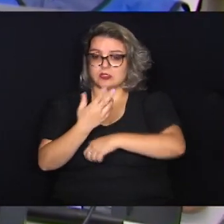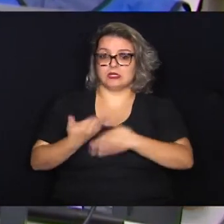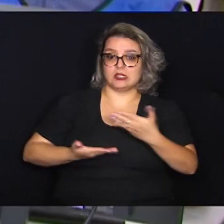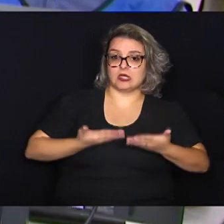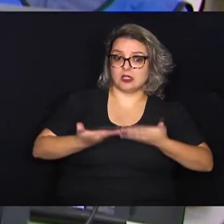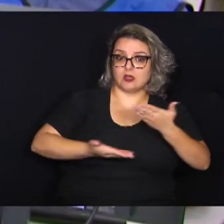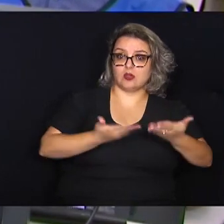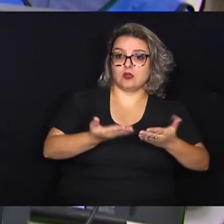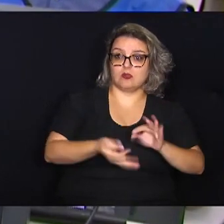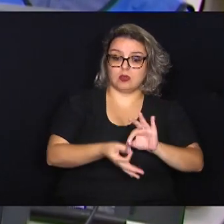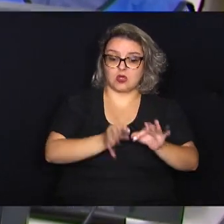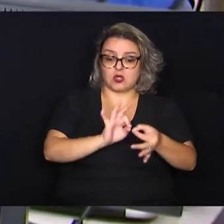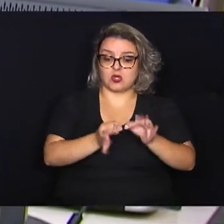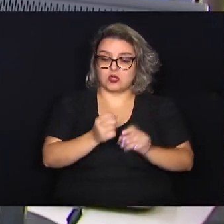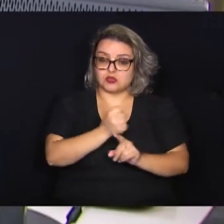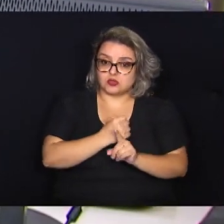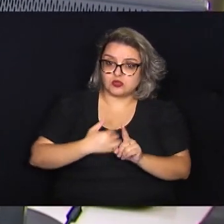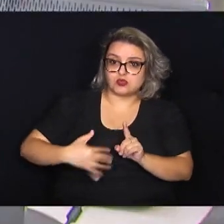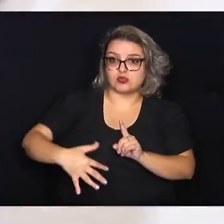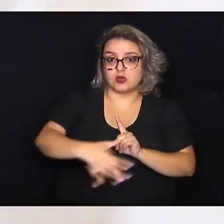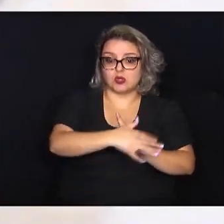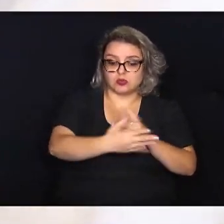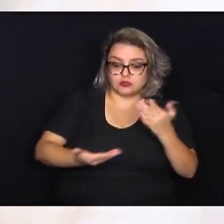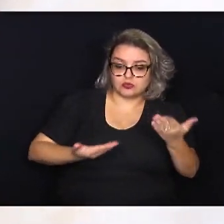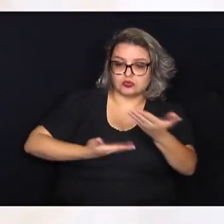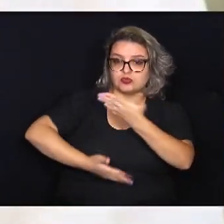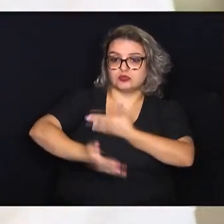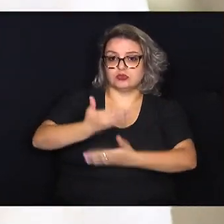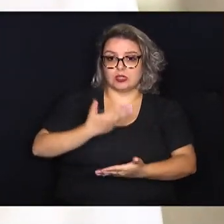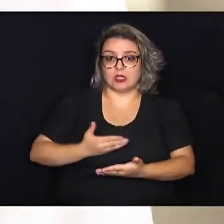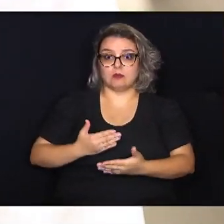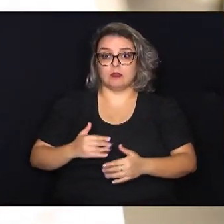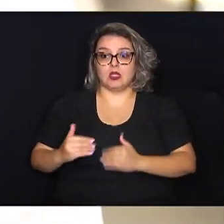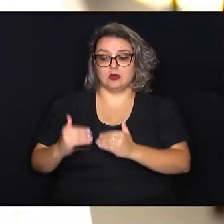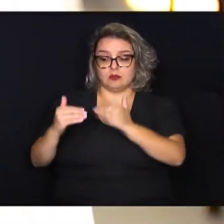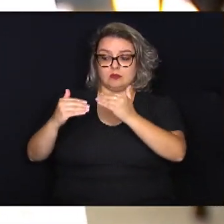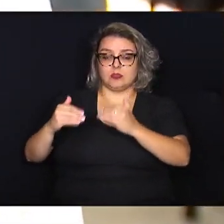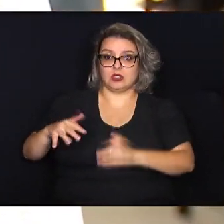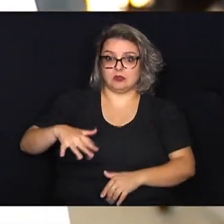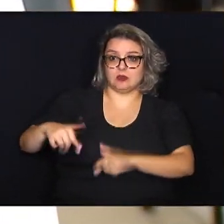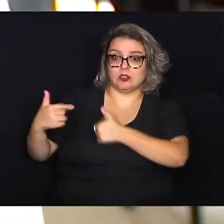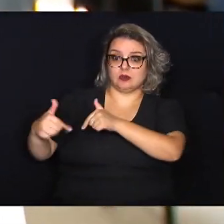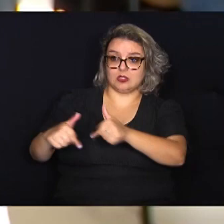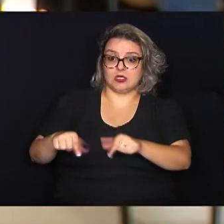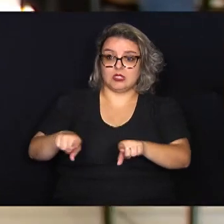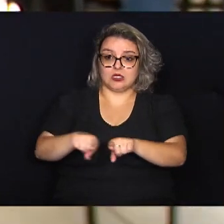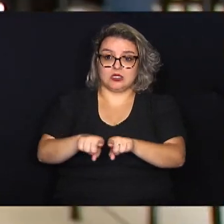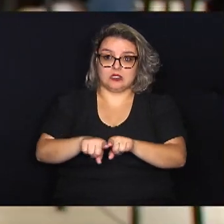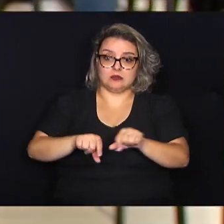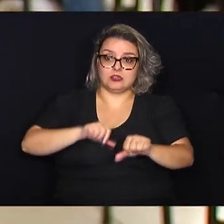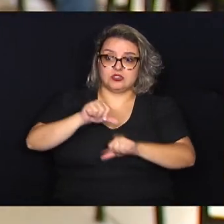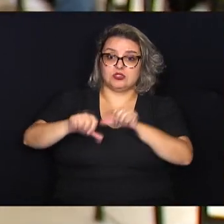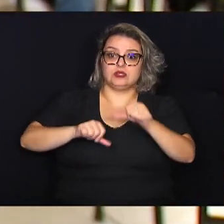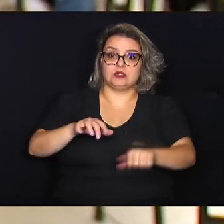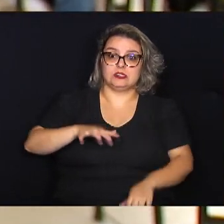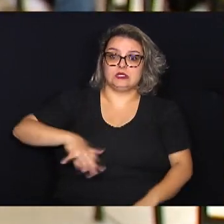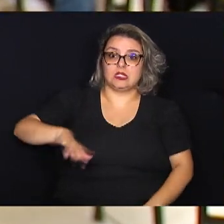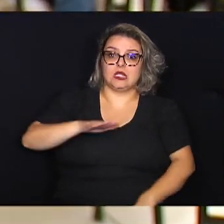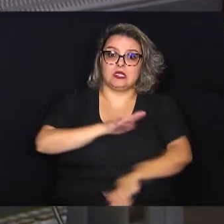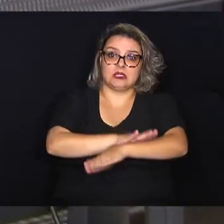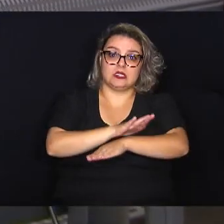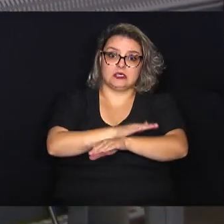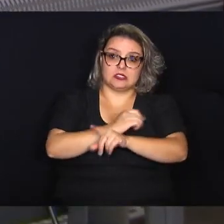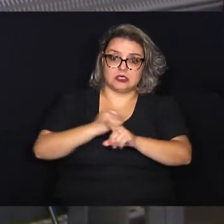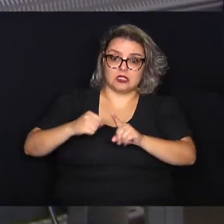com oficinas de formação para o mundo do trabalho e também com programas de transformação na área da assistência social.